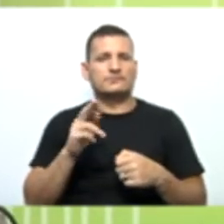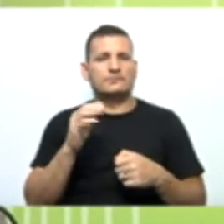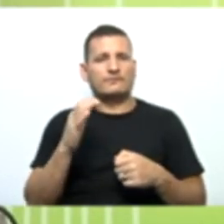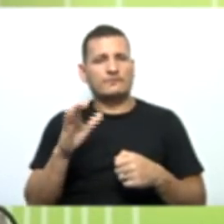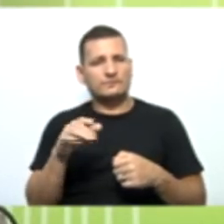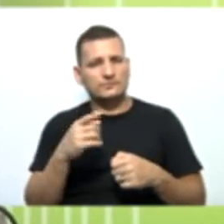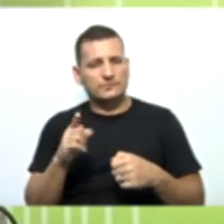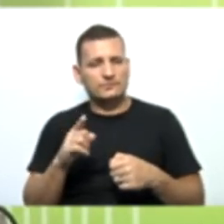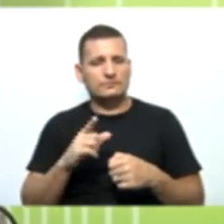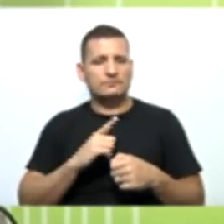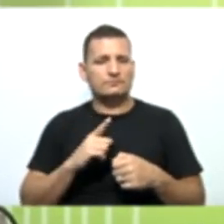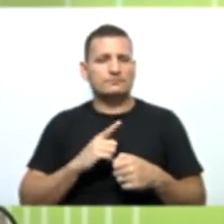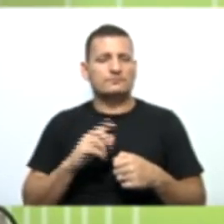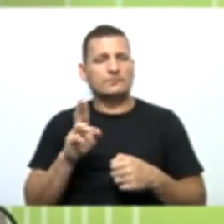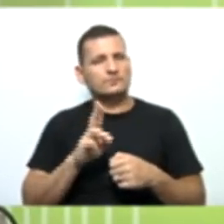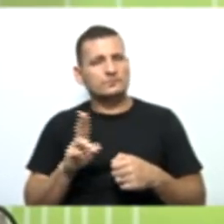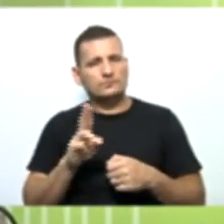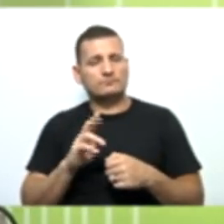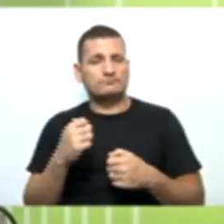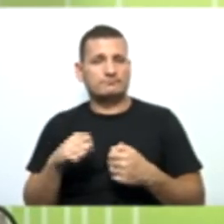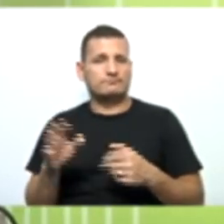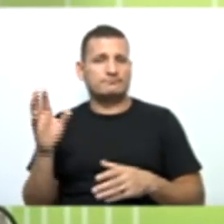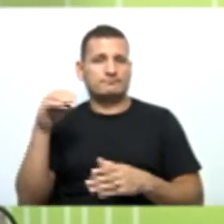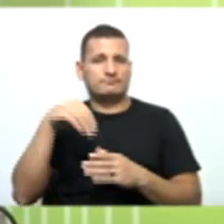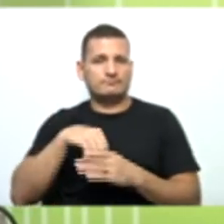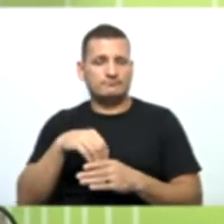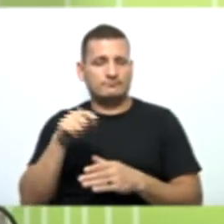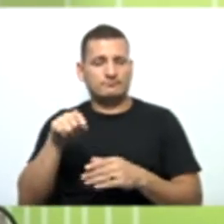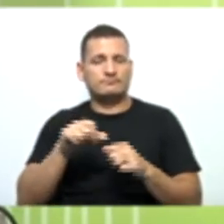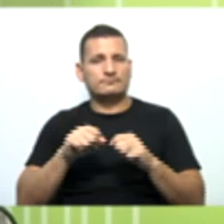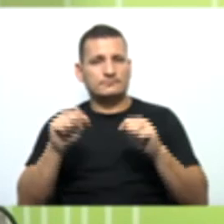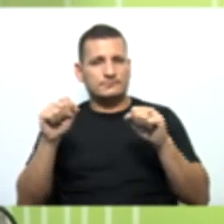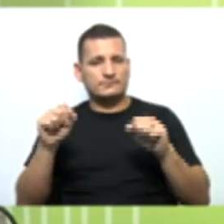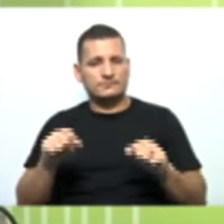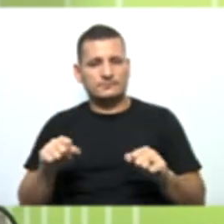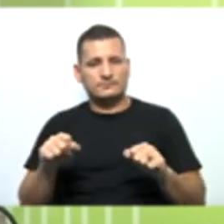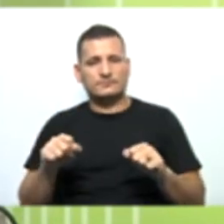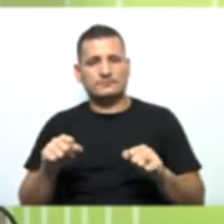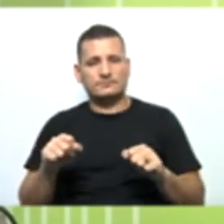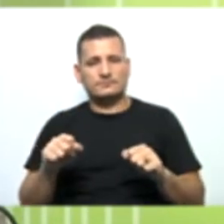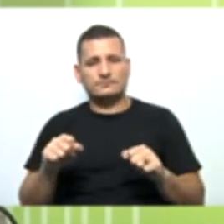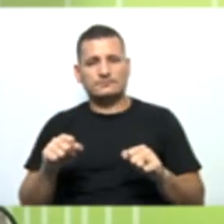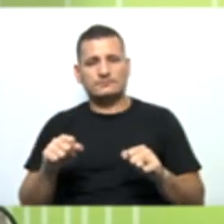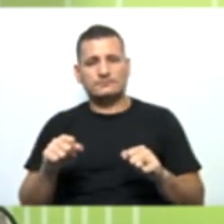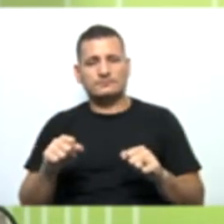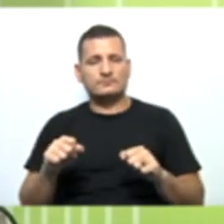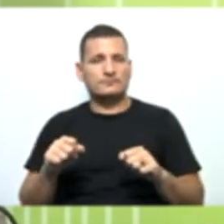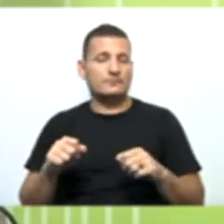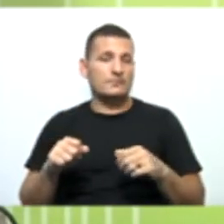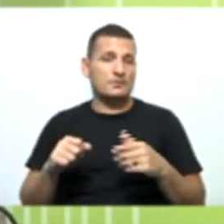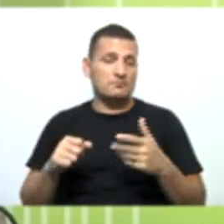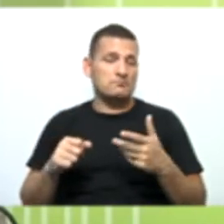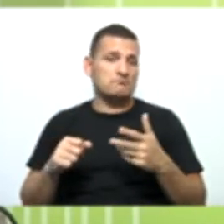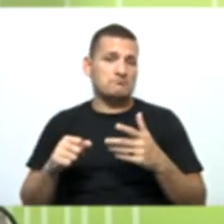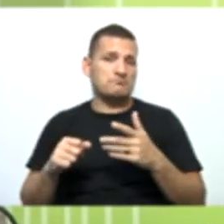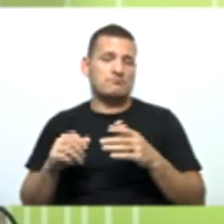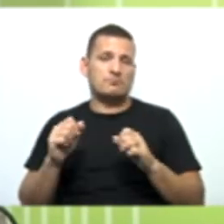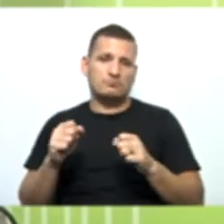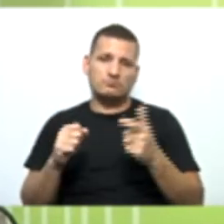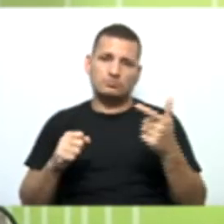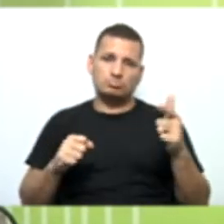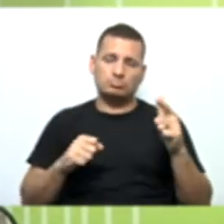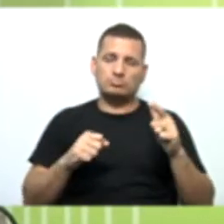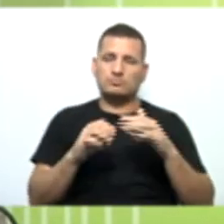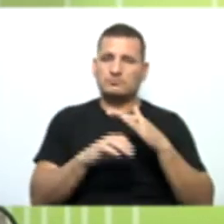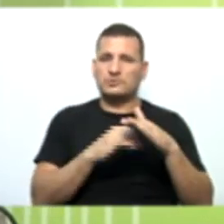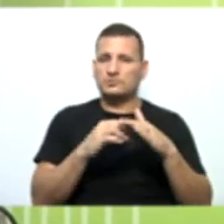ter uma funcionalidade que vai ter que ser inserida naquele sistema que provavelmente não vai precisar numa outra empresa.